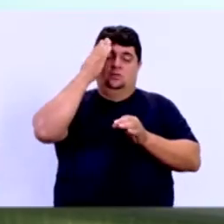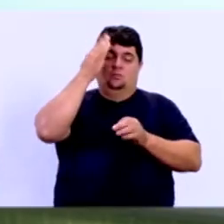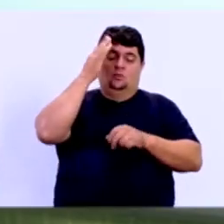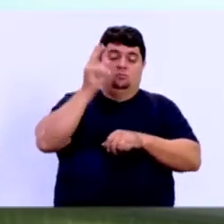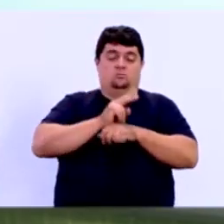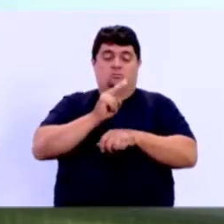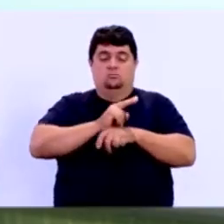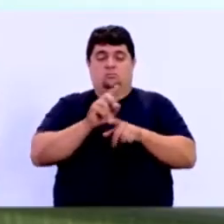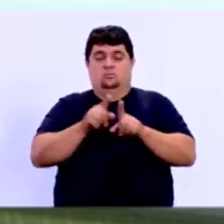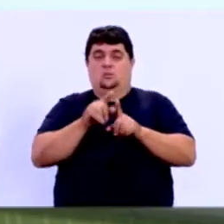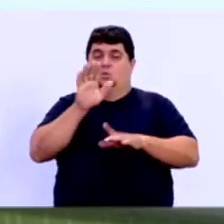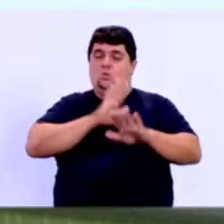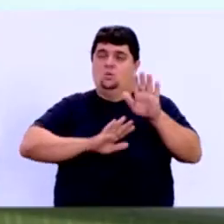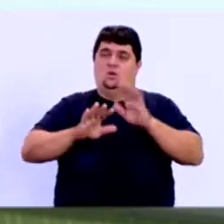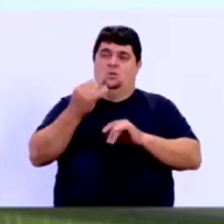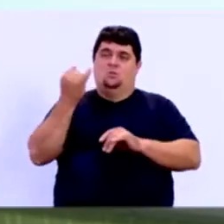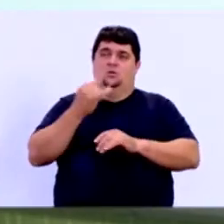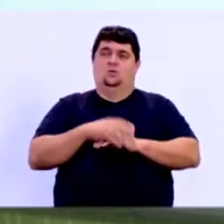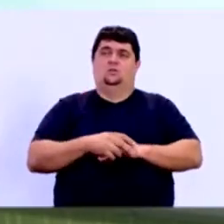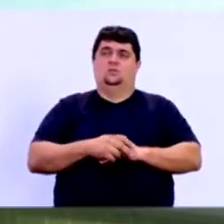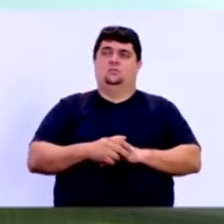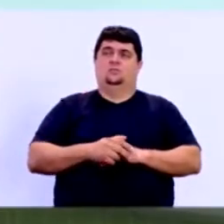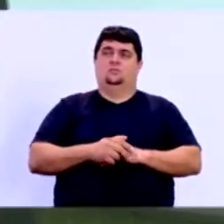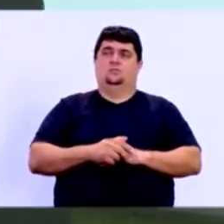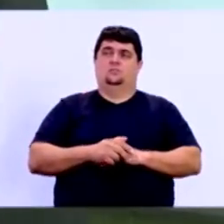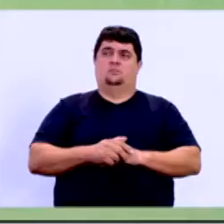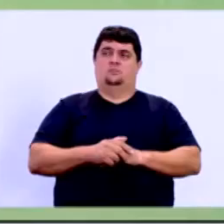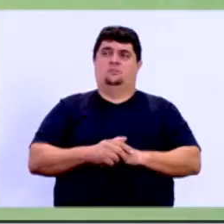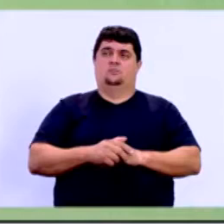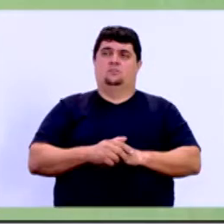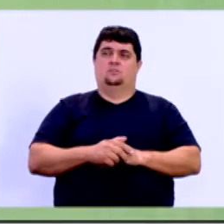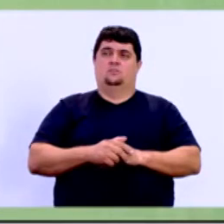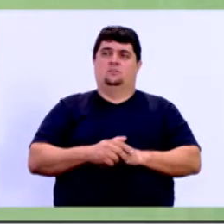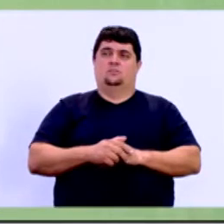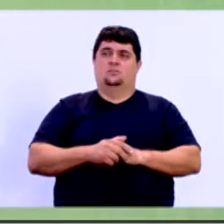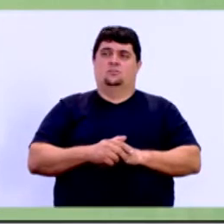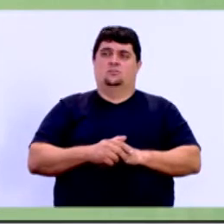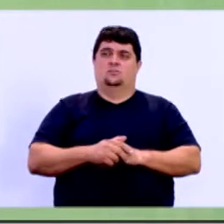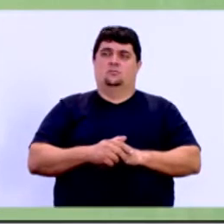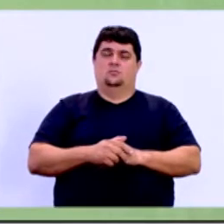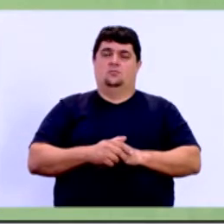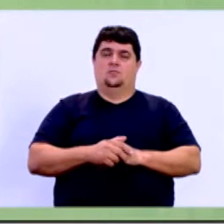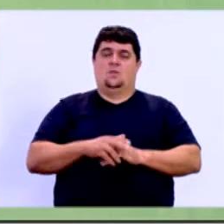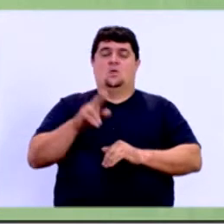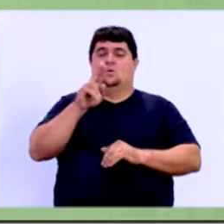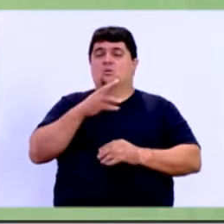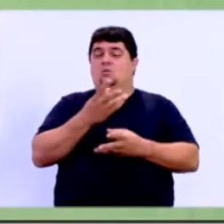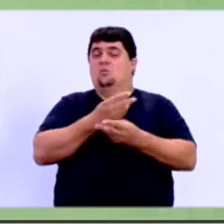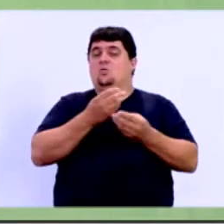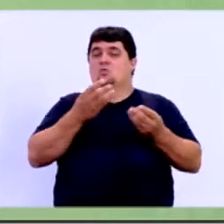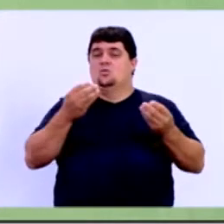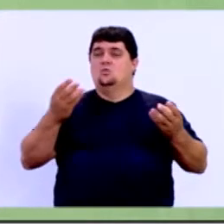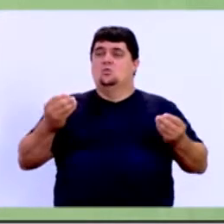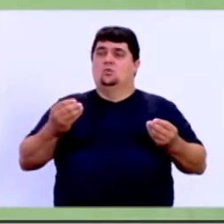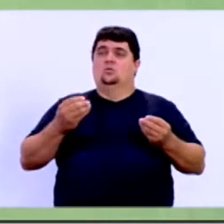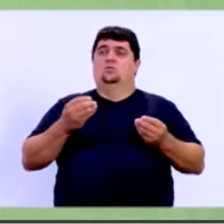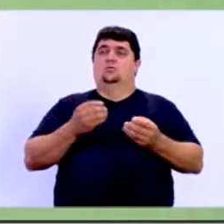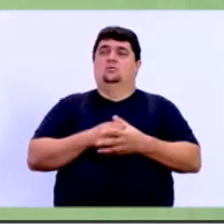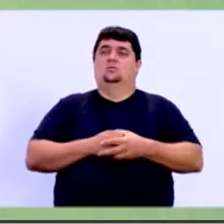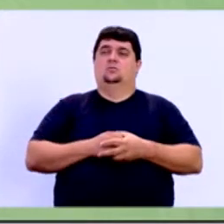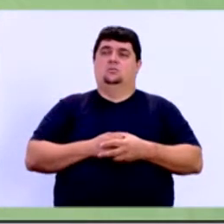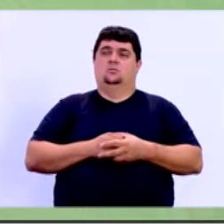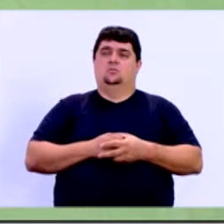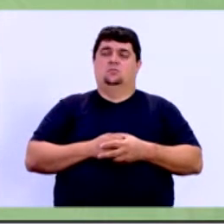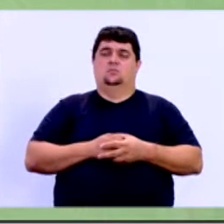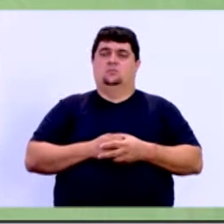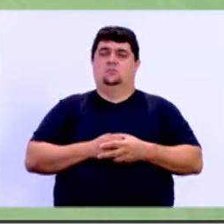controle. Cuidado! E esse processo que tem sido muito utilizado dentro da administração,